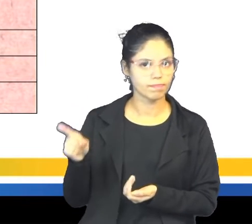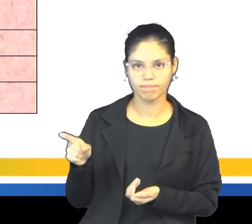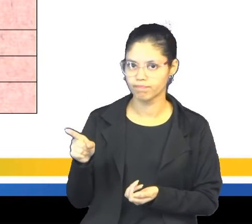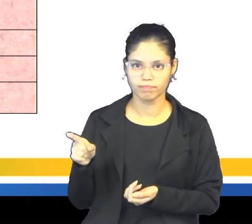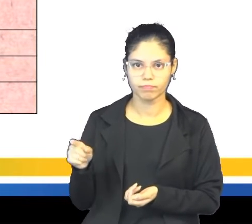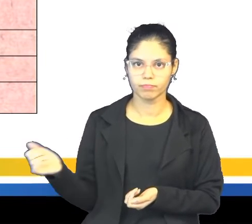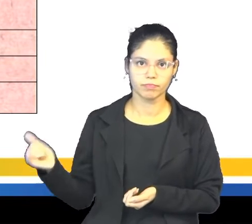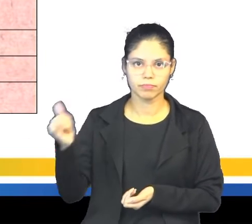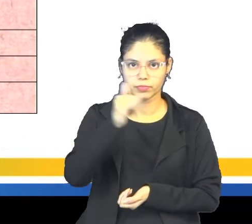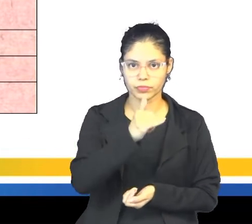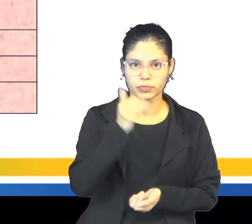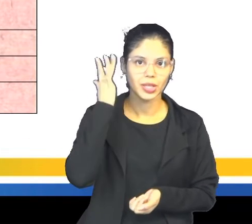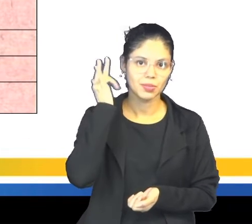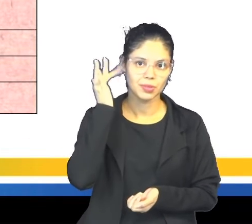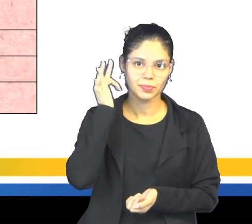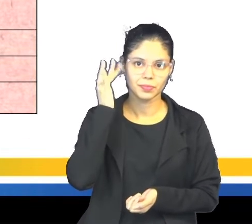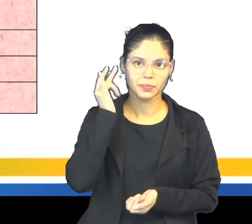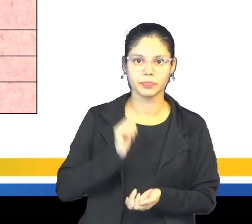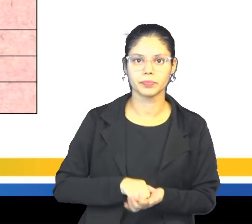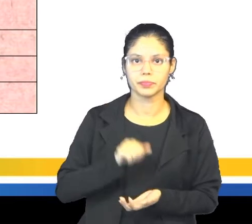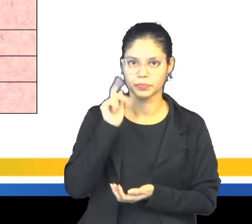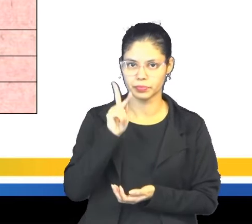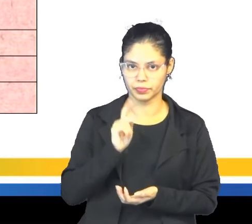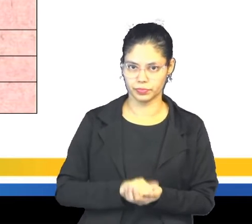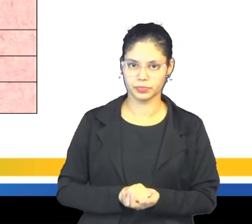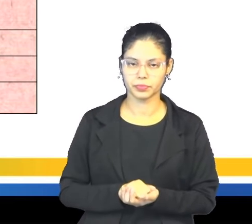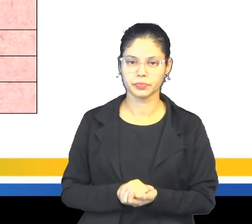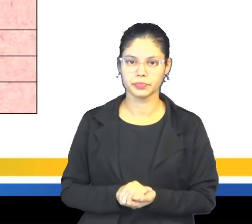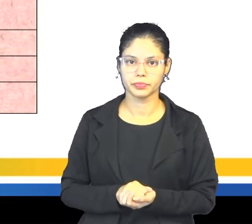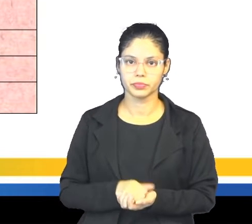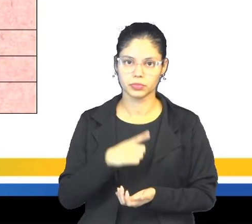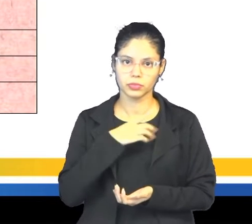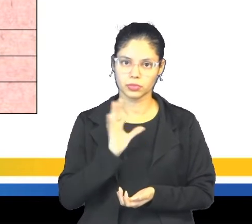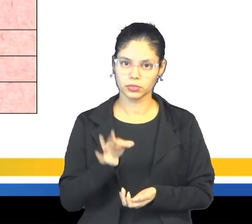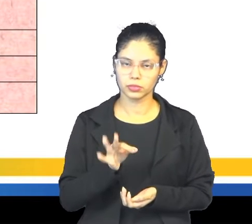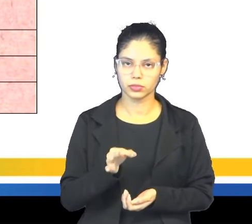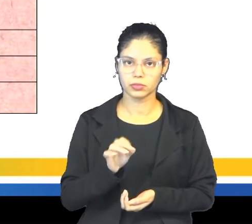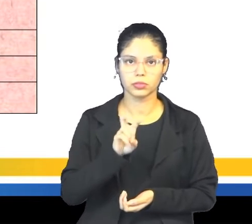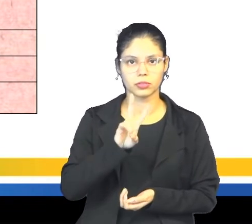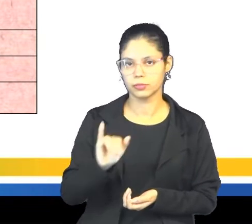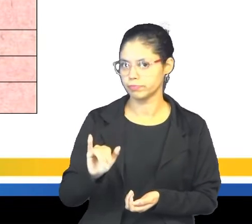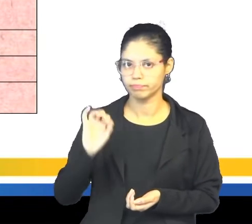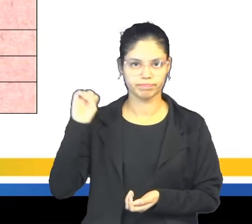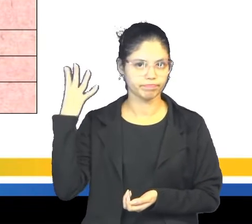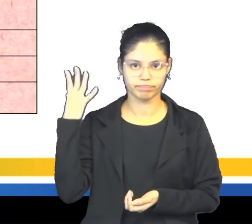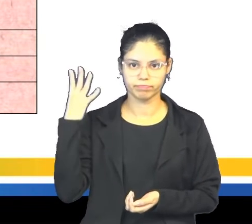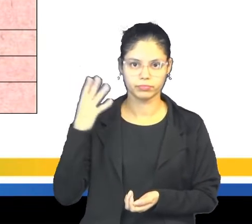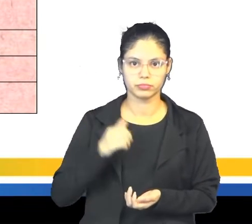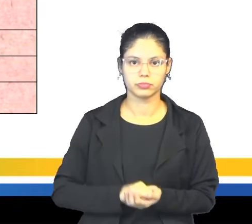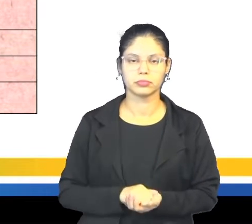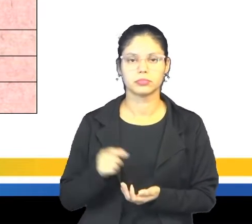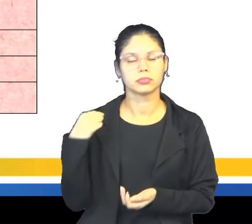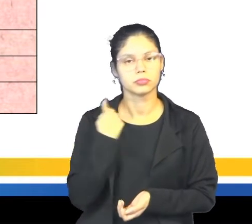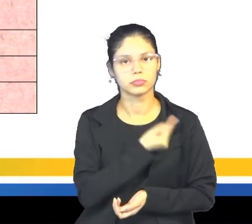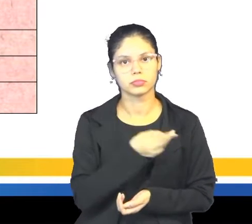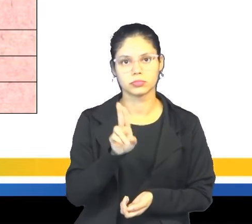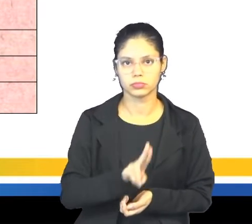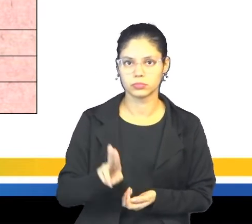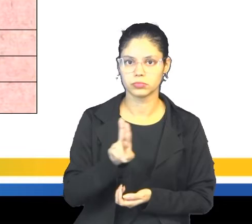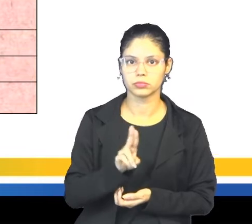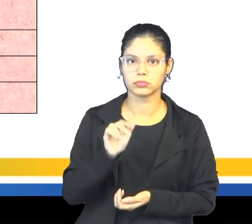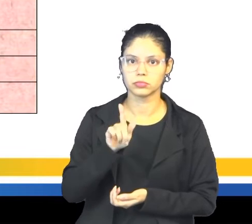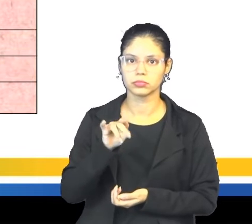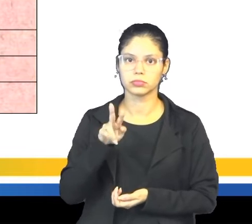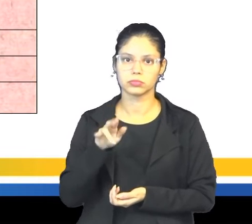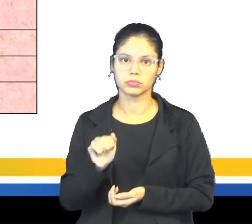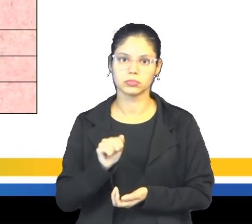vai viajar amanhã, ok? No caso, né, temos certeza aí de que não vai acontecer, portanto, nós iremos utilizar o going